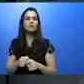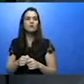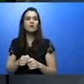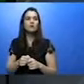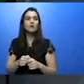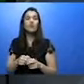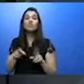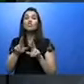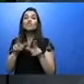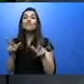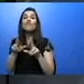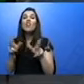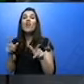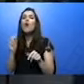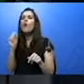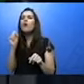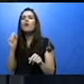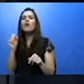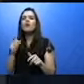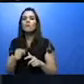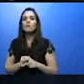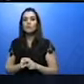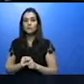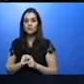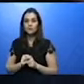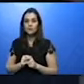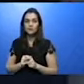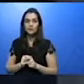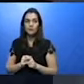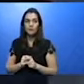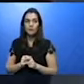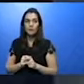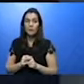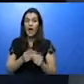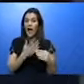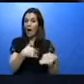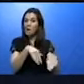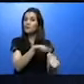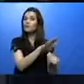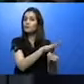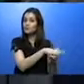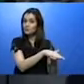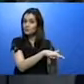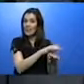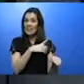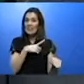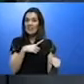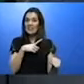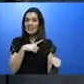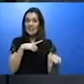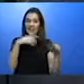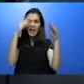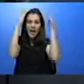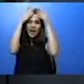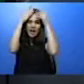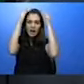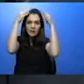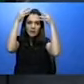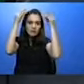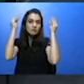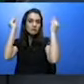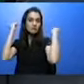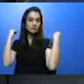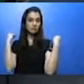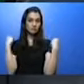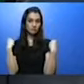as diferenças entre elas. A Mona Lisa tem a cabeça descoberta. A do véu,